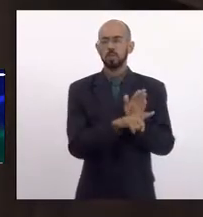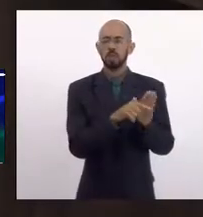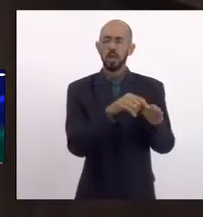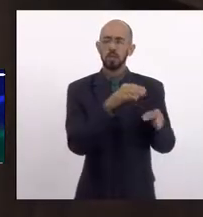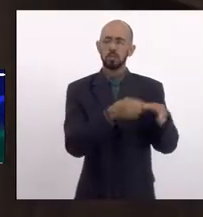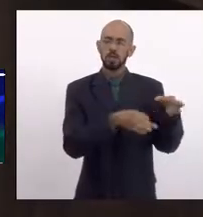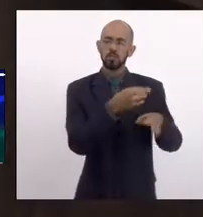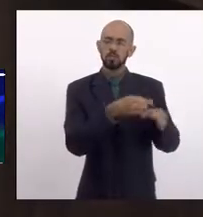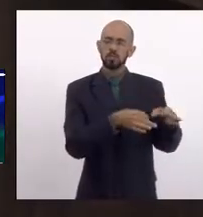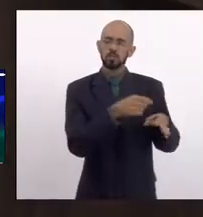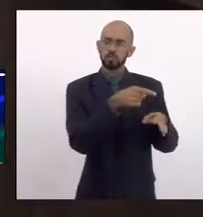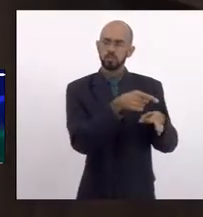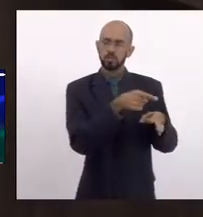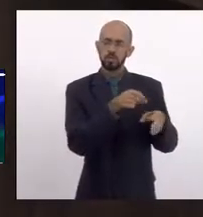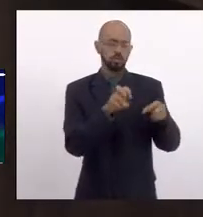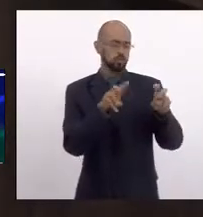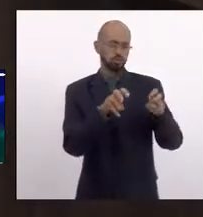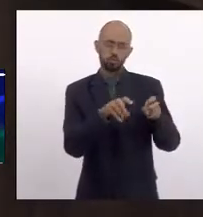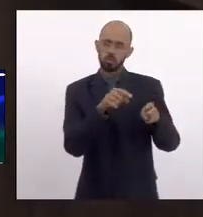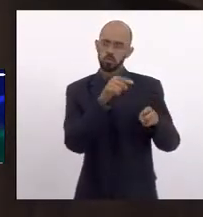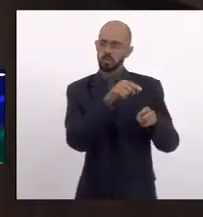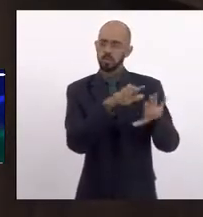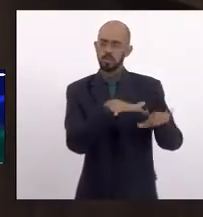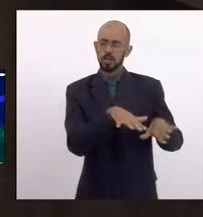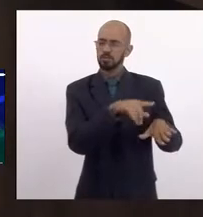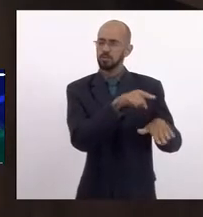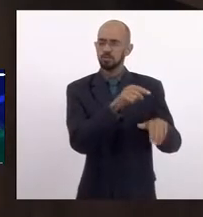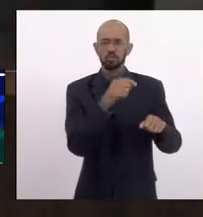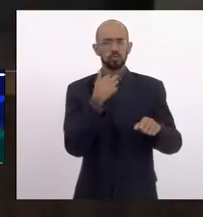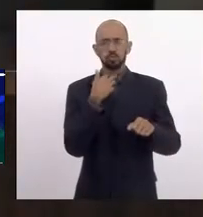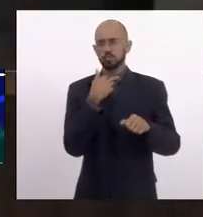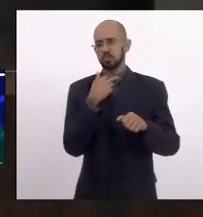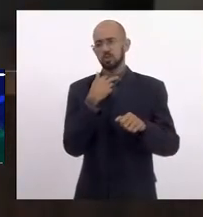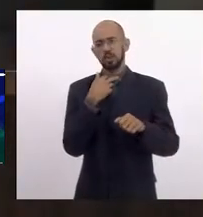isto sobre isso não podemos fazer nada obrigado